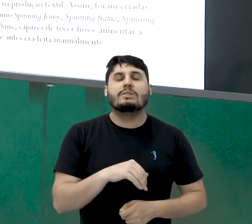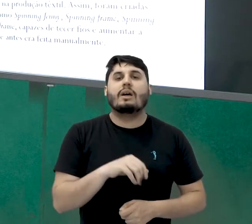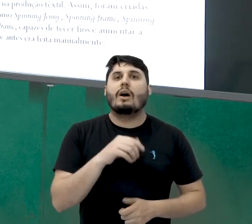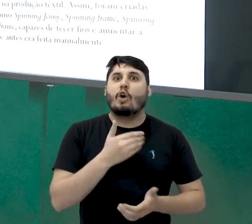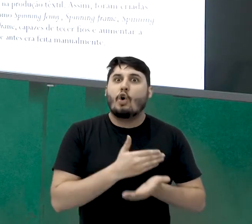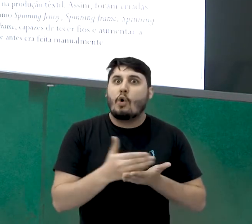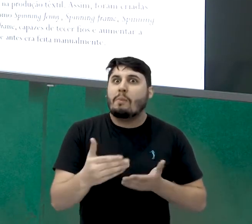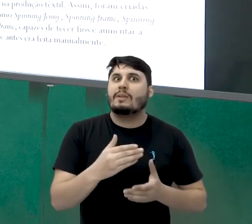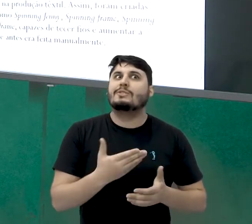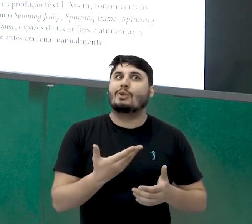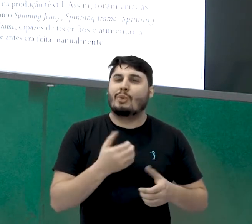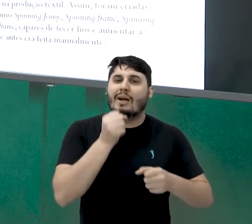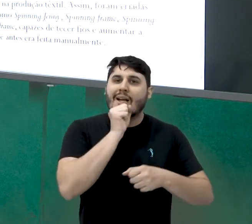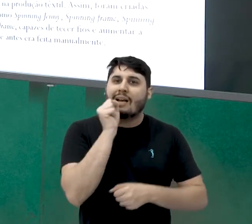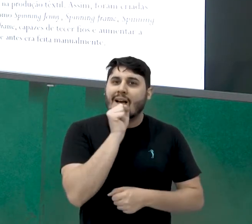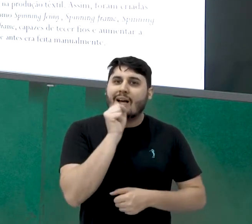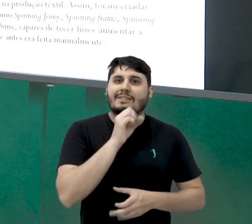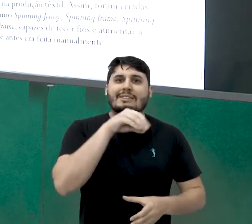britânicos. Então,